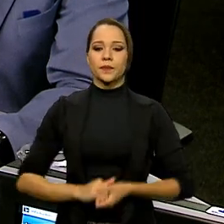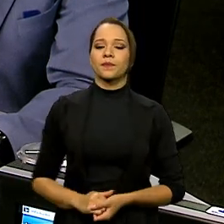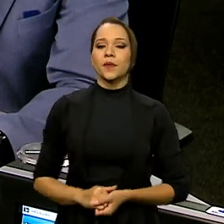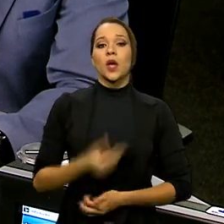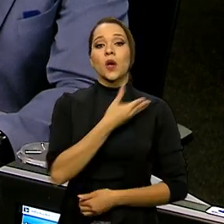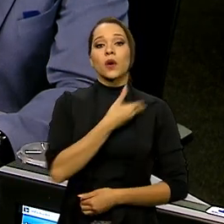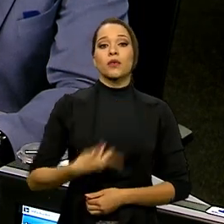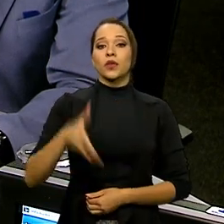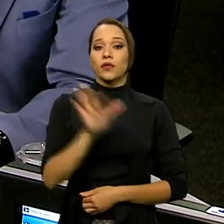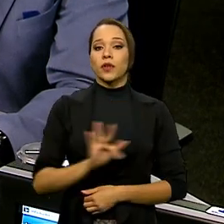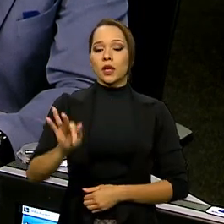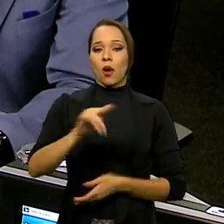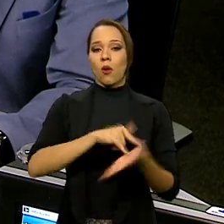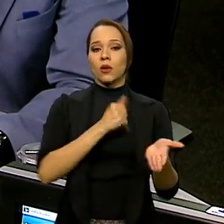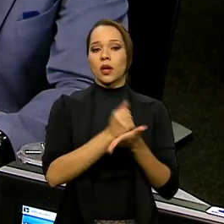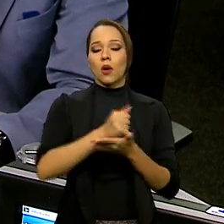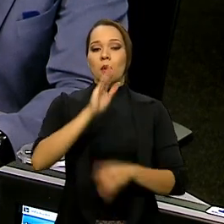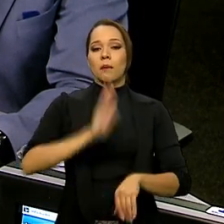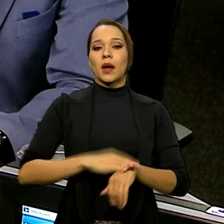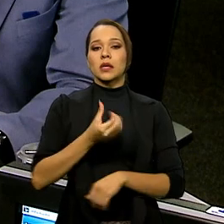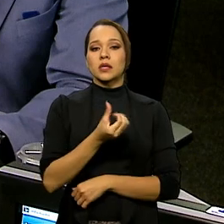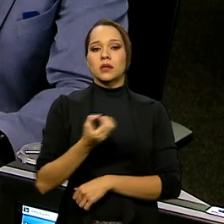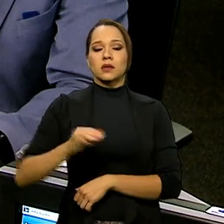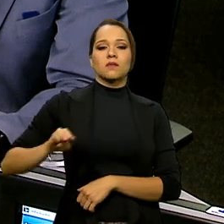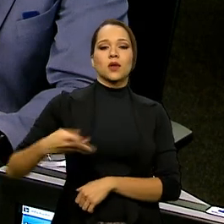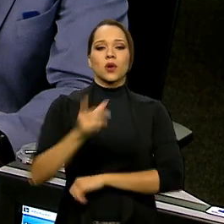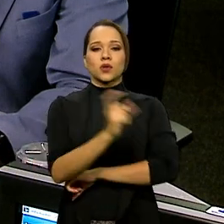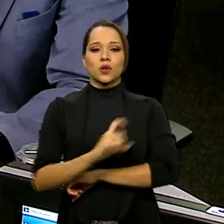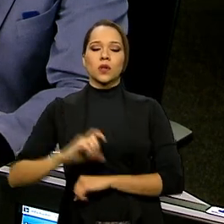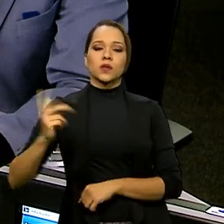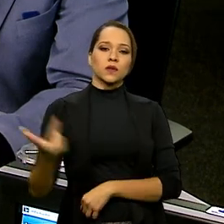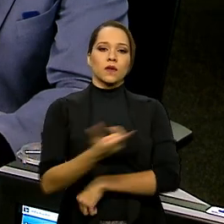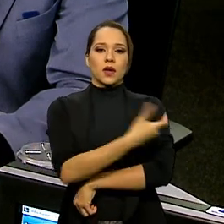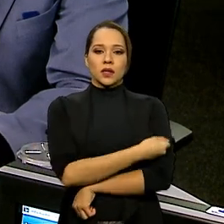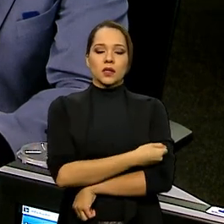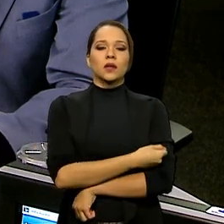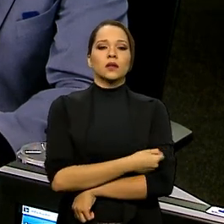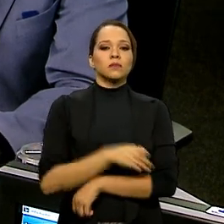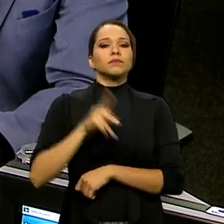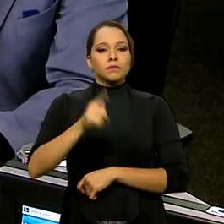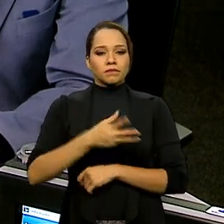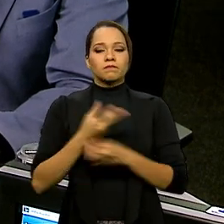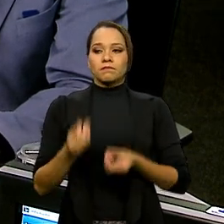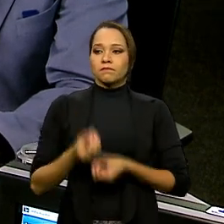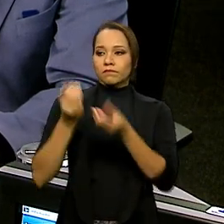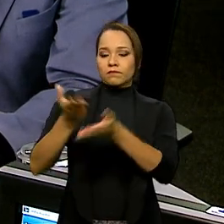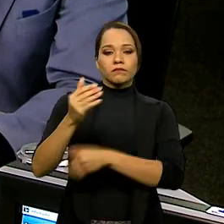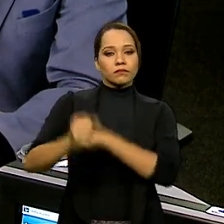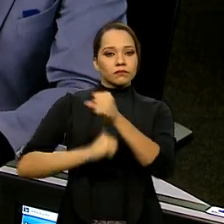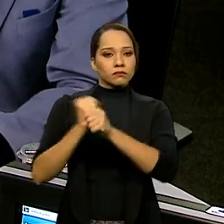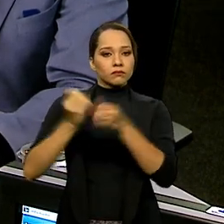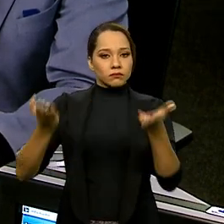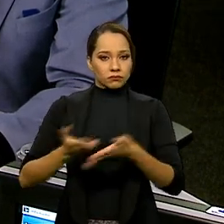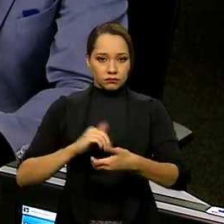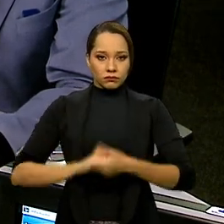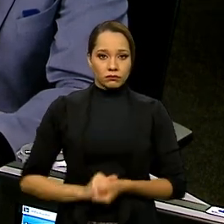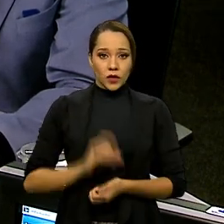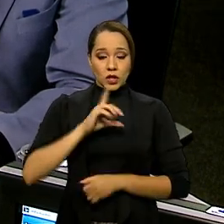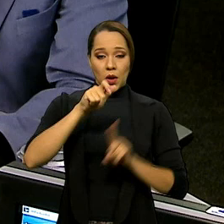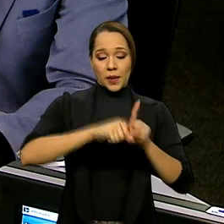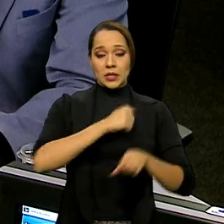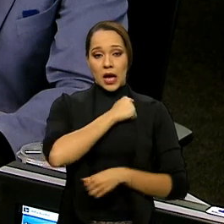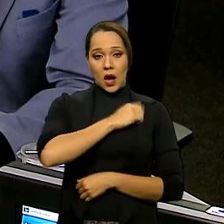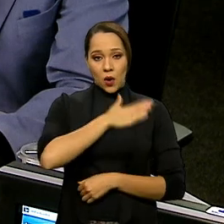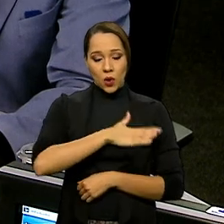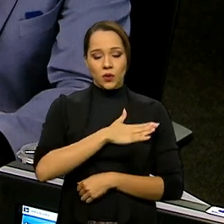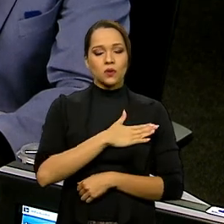O governo federal contratou mais de 600 milhões de doses de vacinas para serem entregues este ano. Somente no mês de